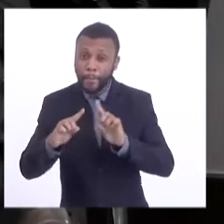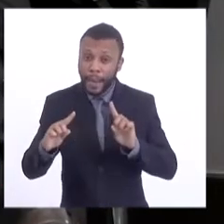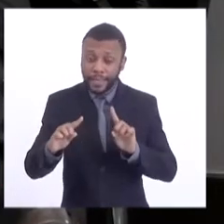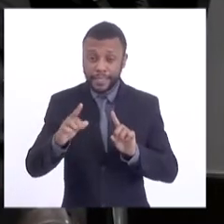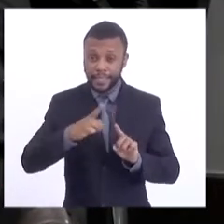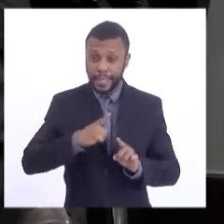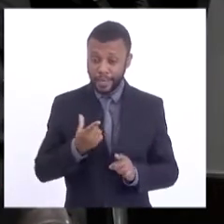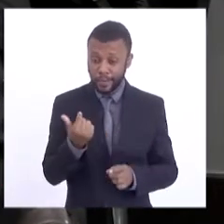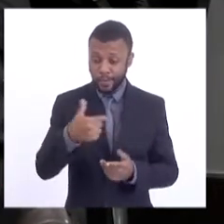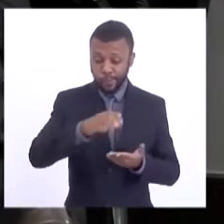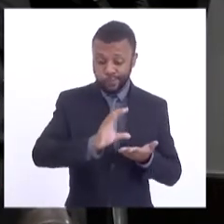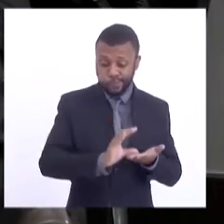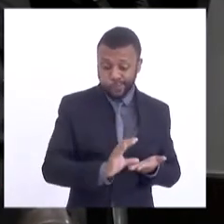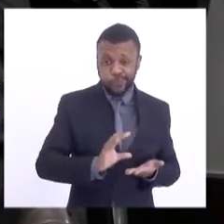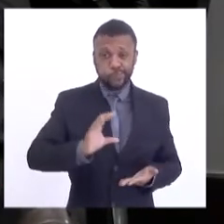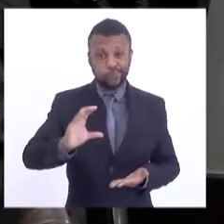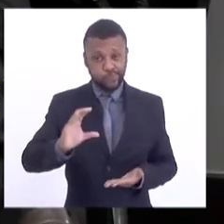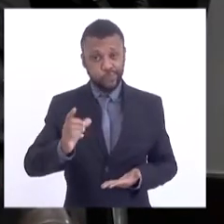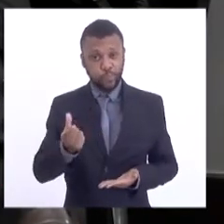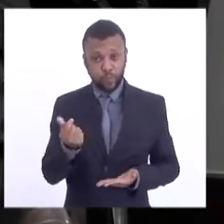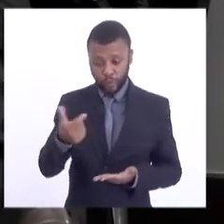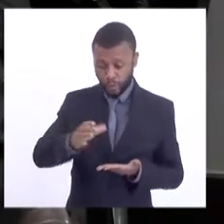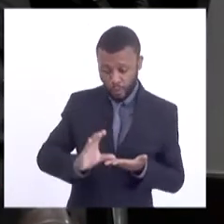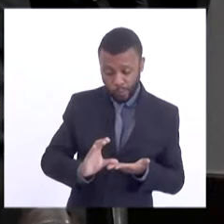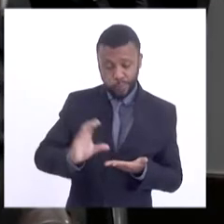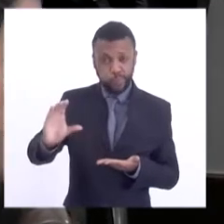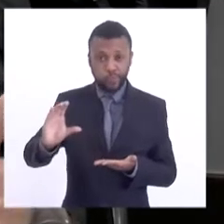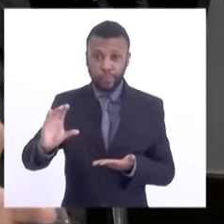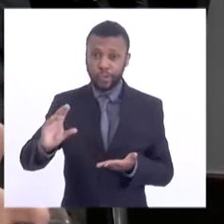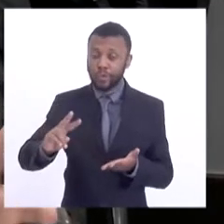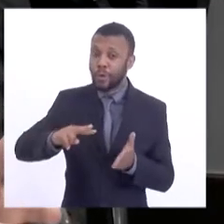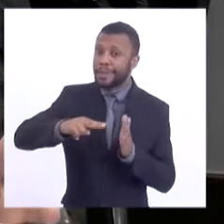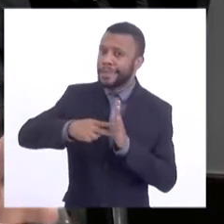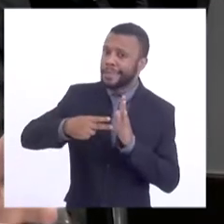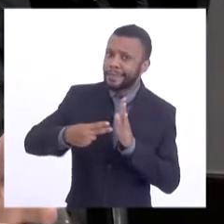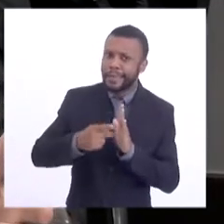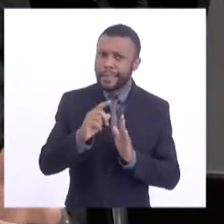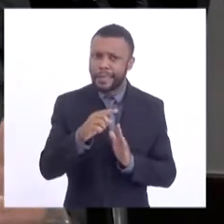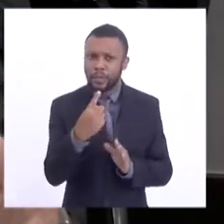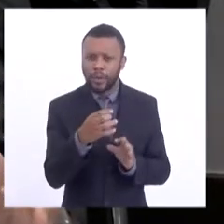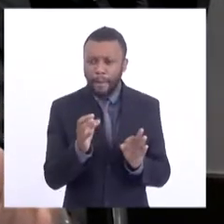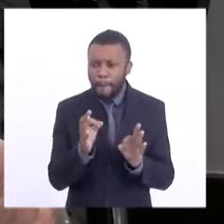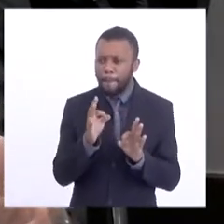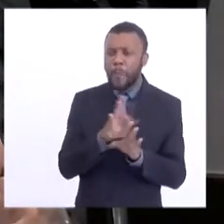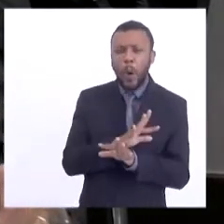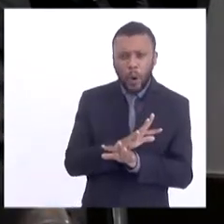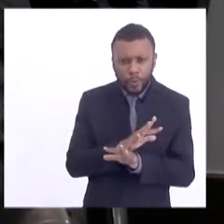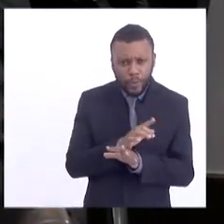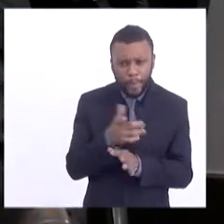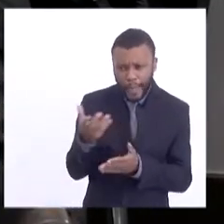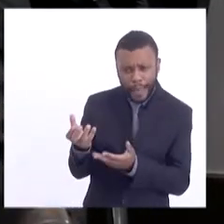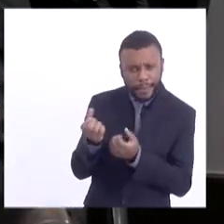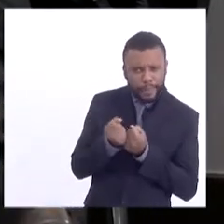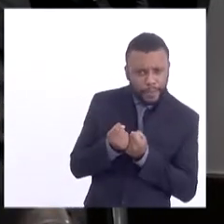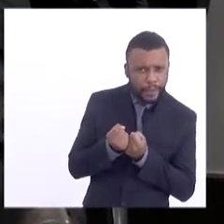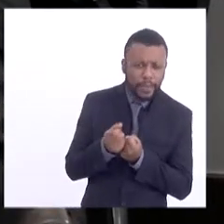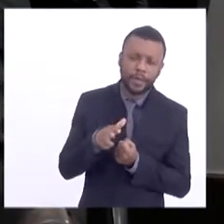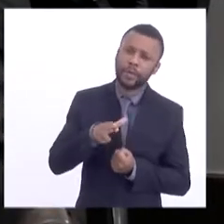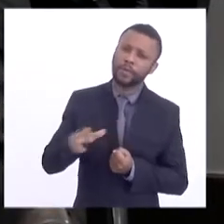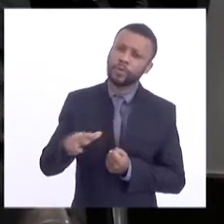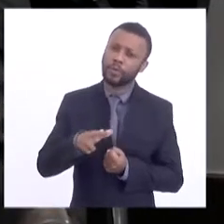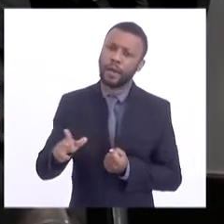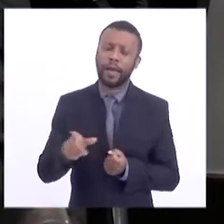ter muito dinheiro não significa que nós não estávamos preparados para isso que que eu quero dizer todos os